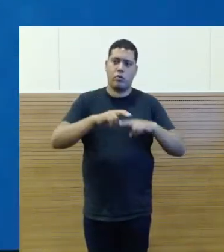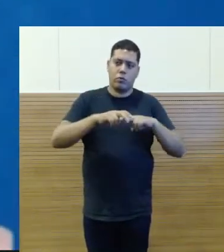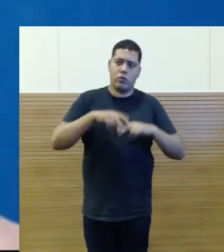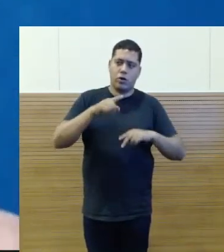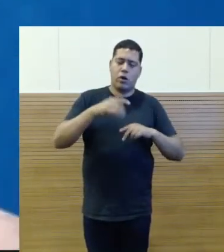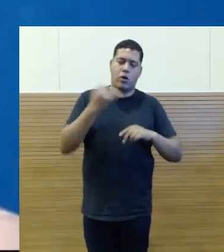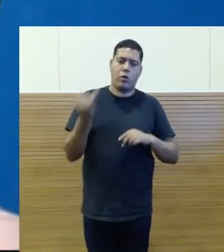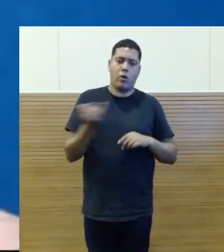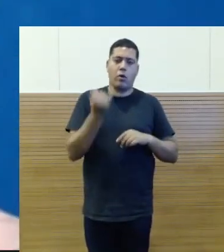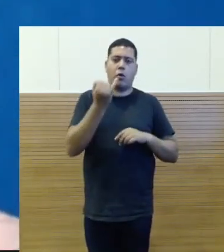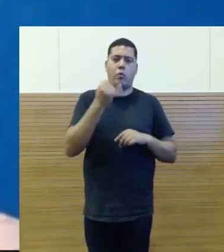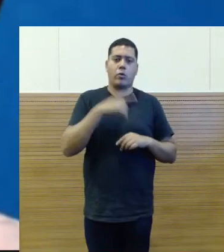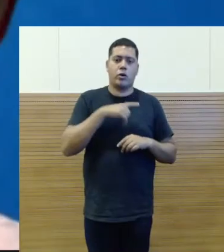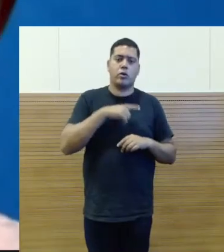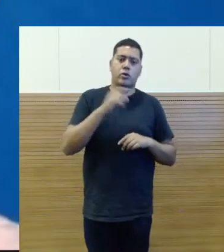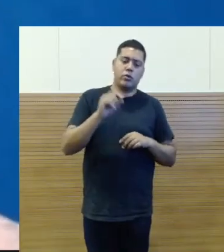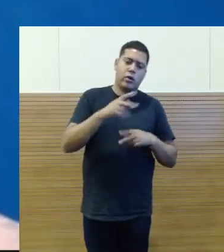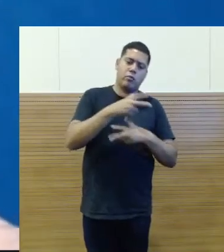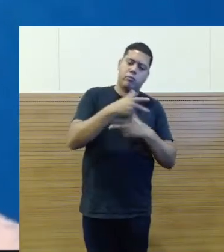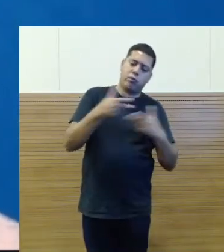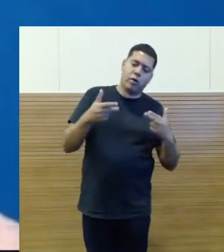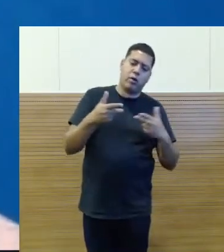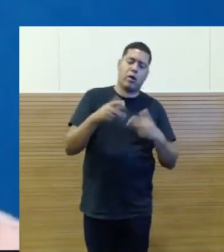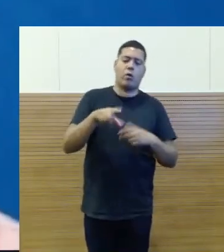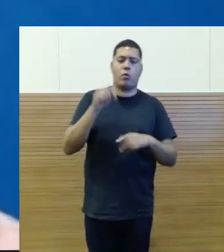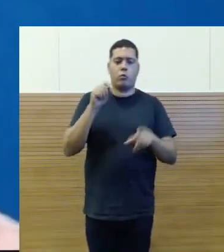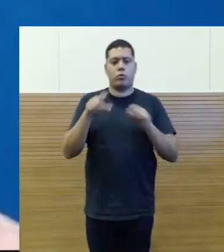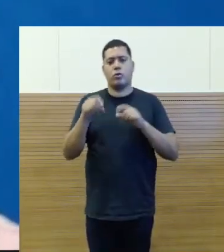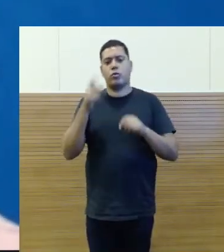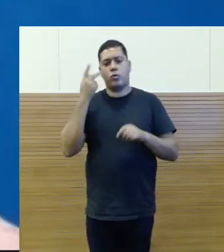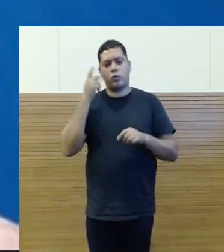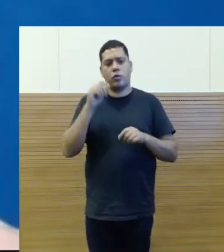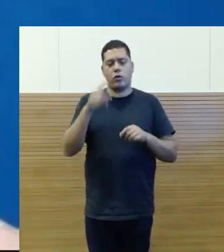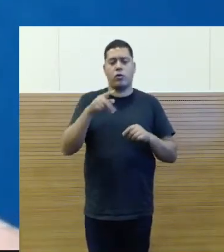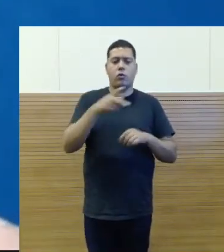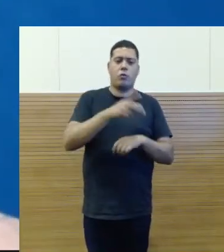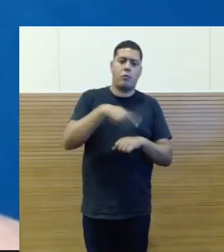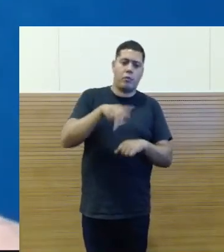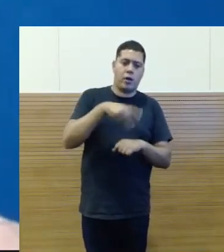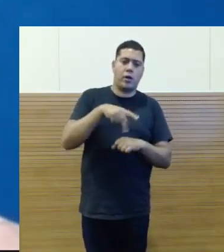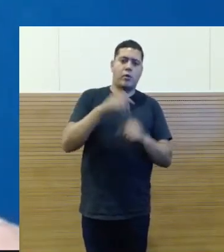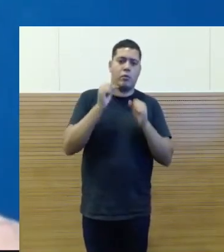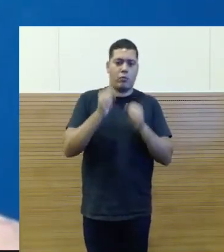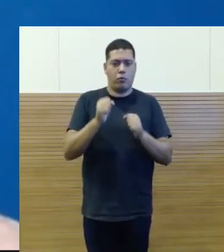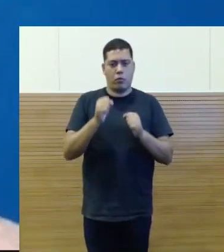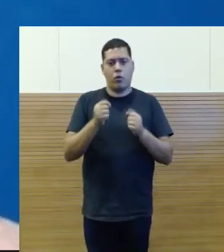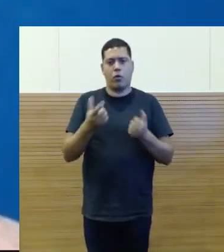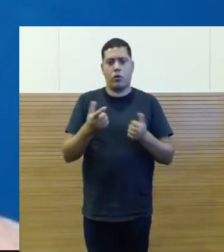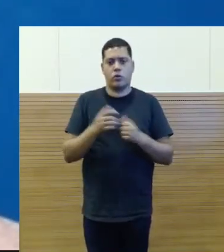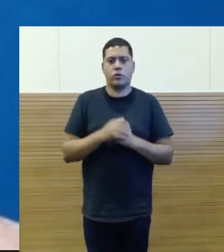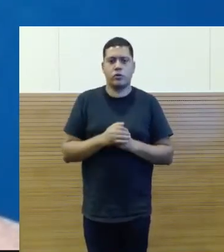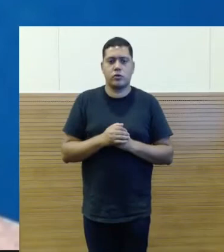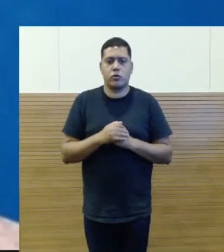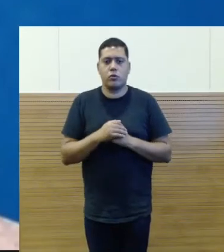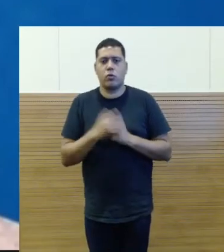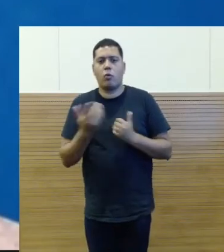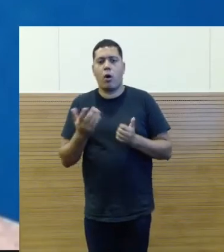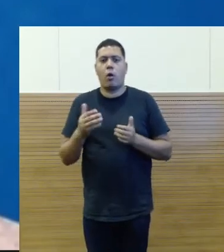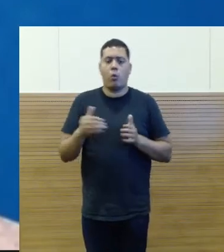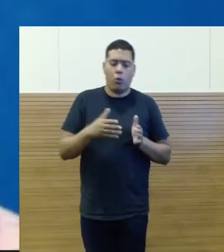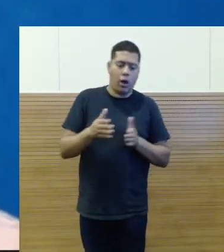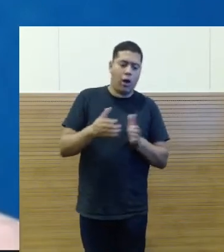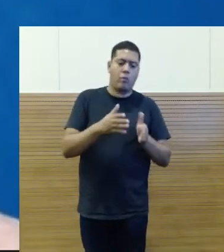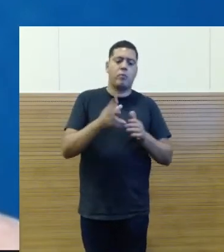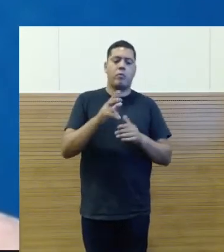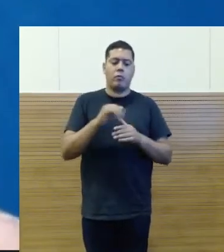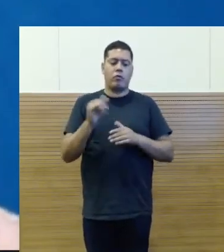importante que haja uma variedade de opções para que os países possam ver para qual caminhos eles